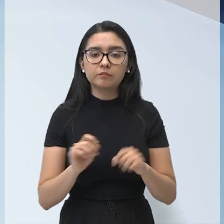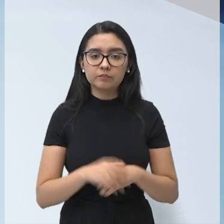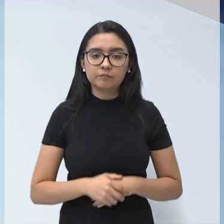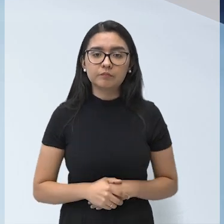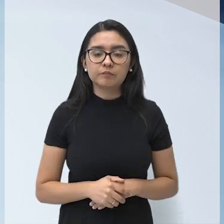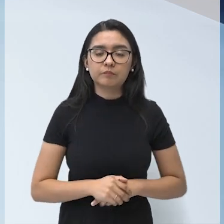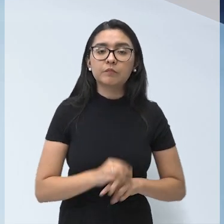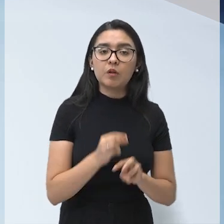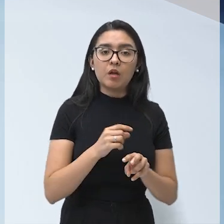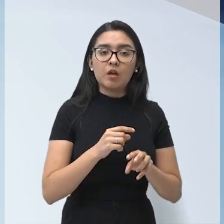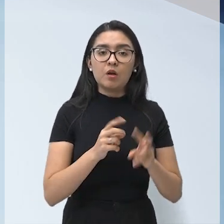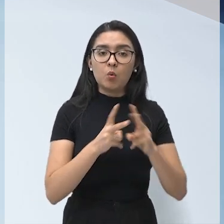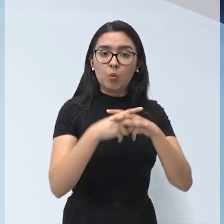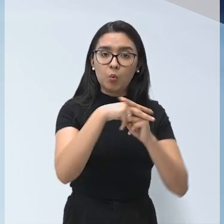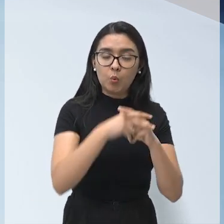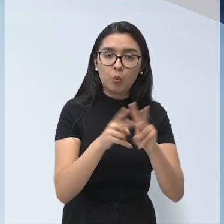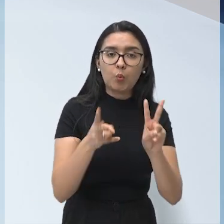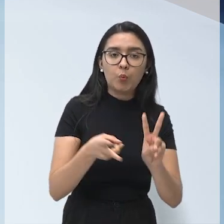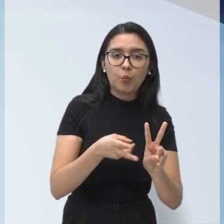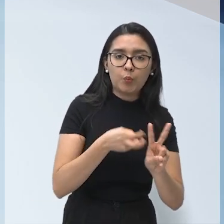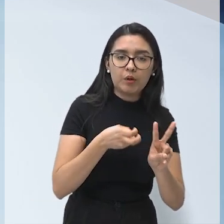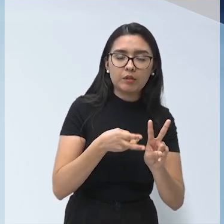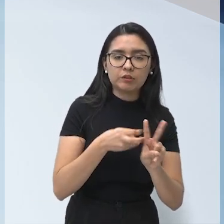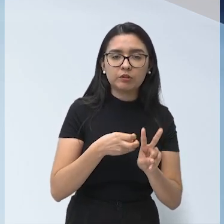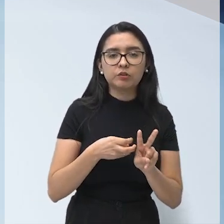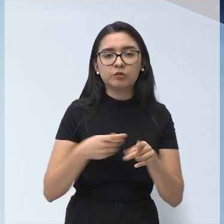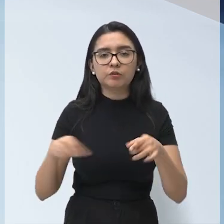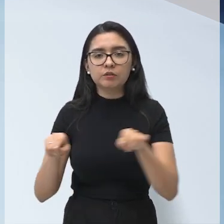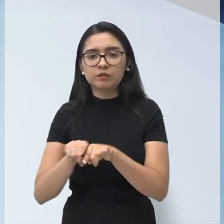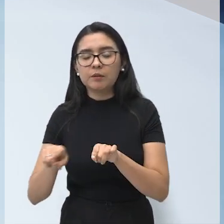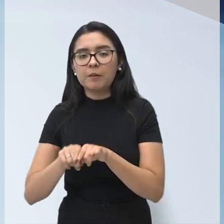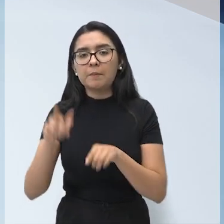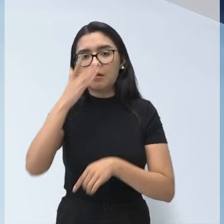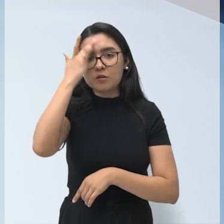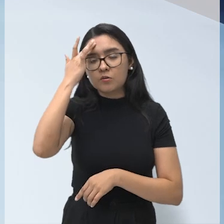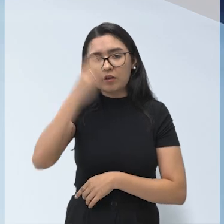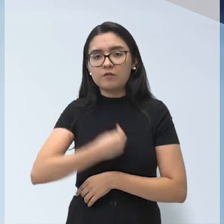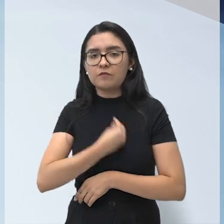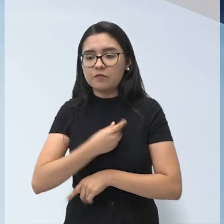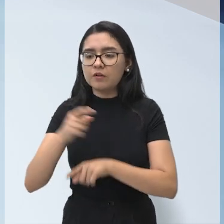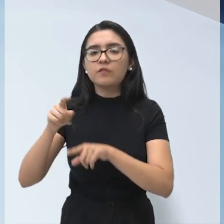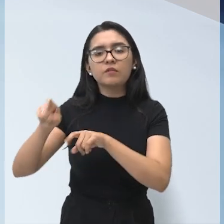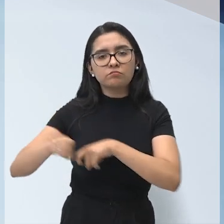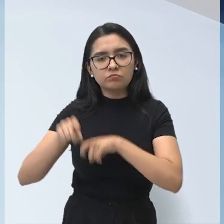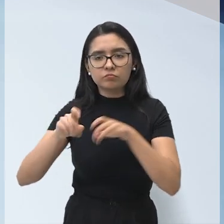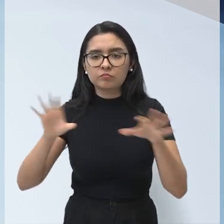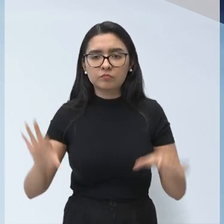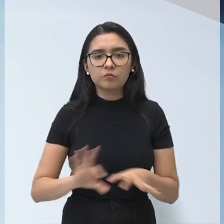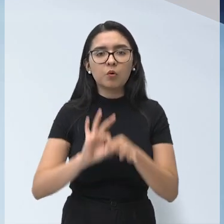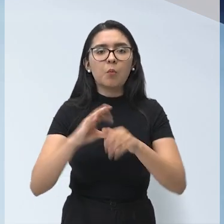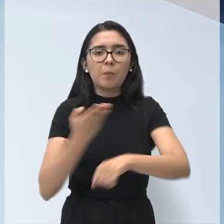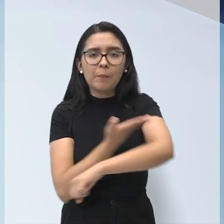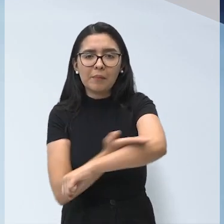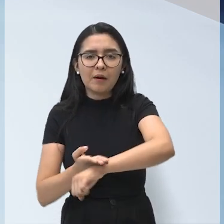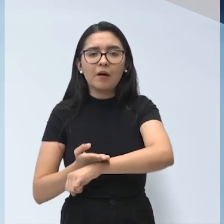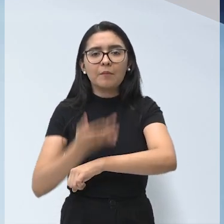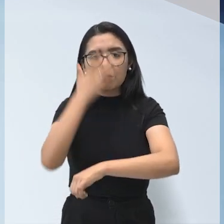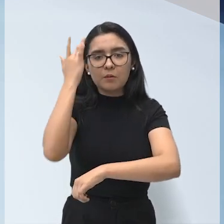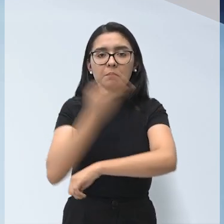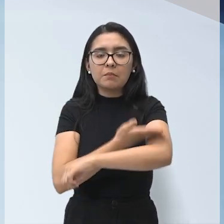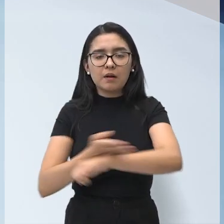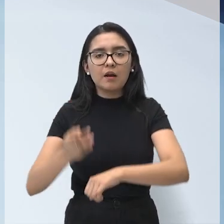do índio com o caboclo, né, com o branco, com o negro, tá certo? Então, vamos